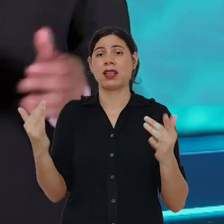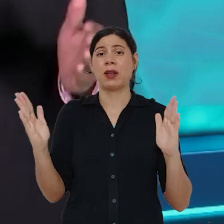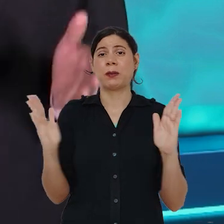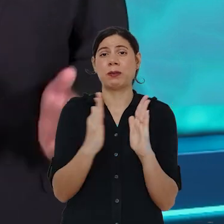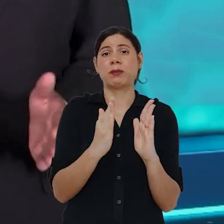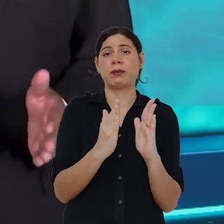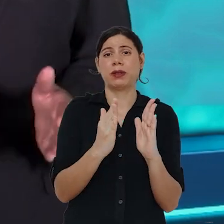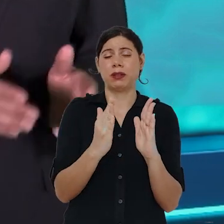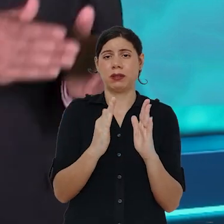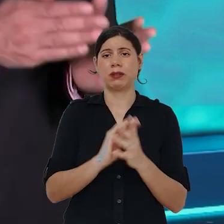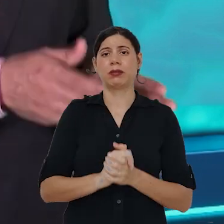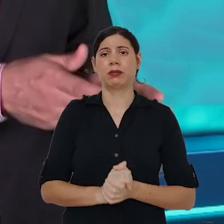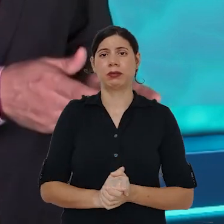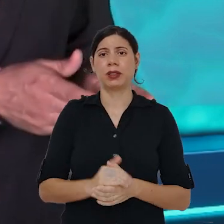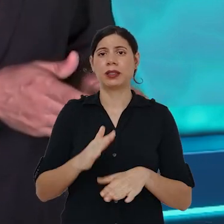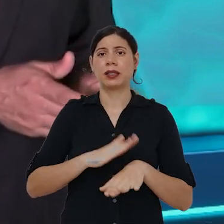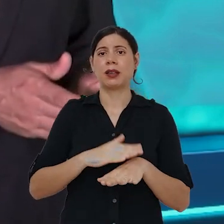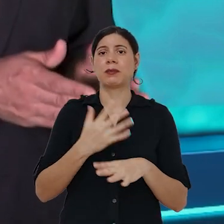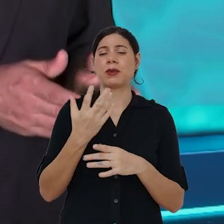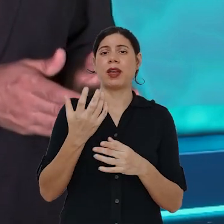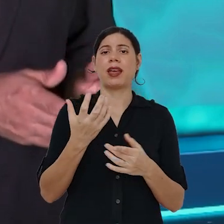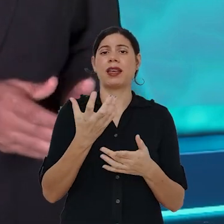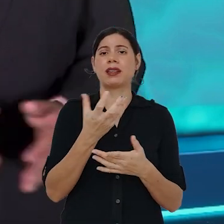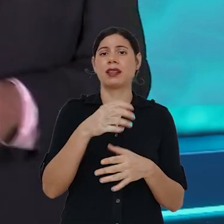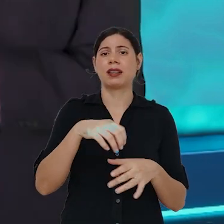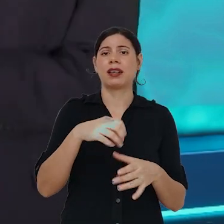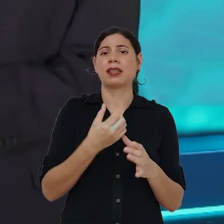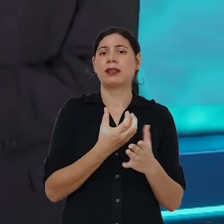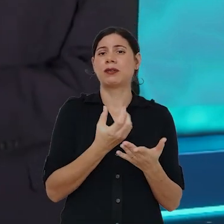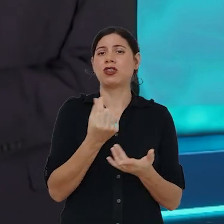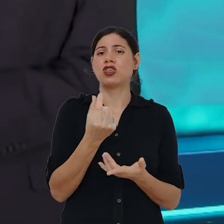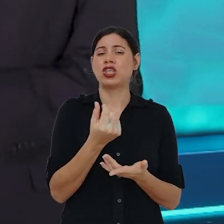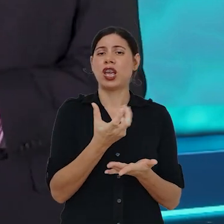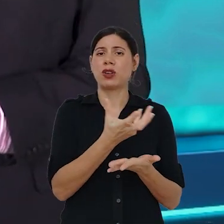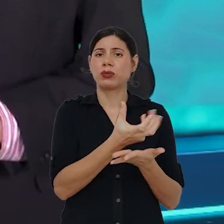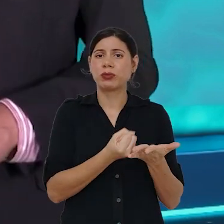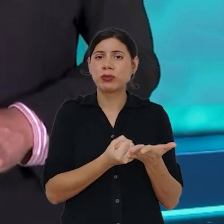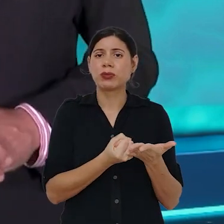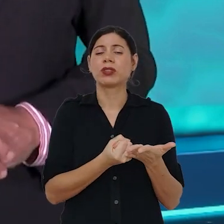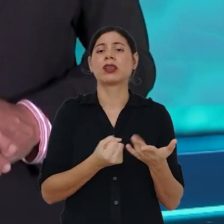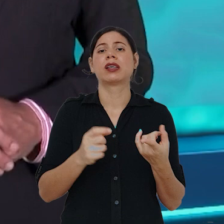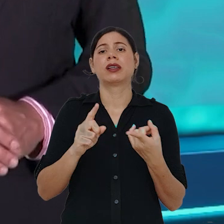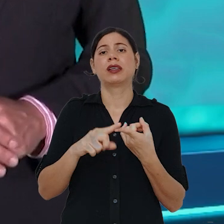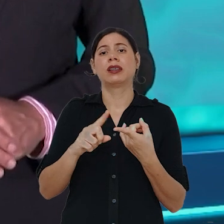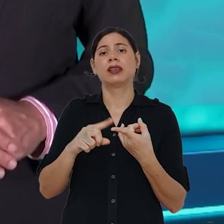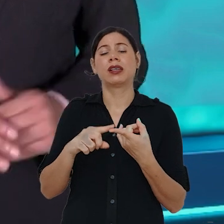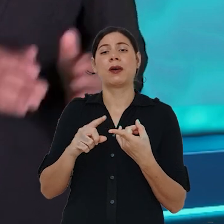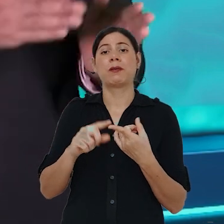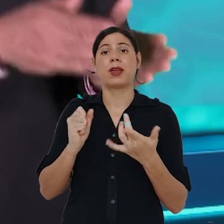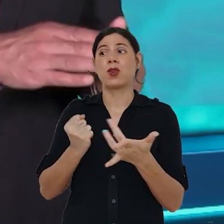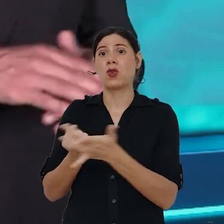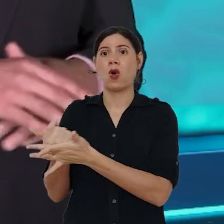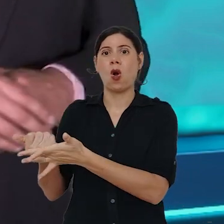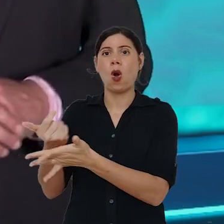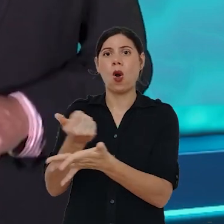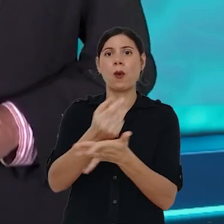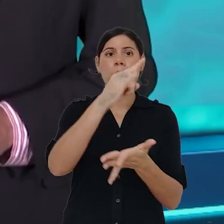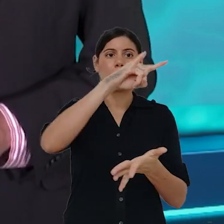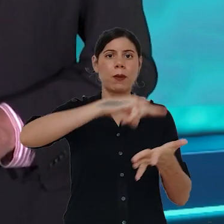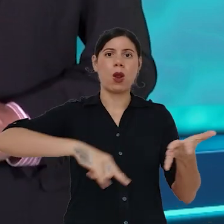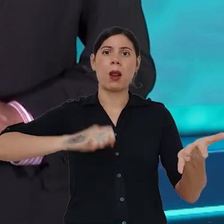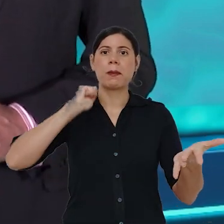tempo, como saques em terminais de autoatendimento, compras debitadas, pagamento de boleto e envio